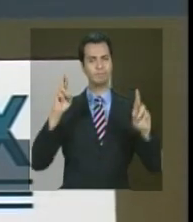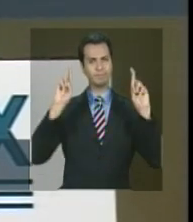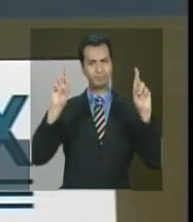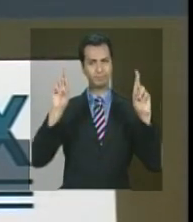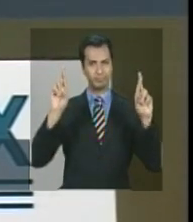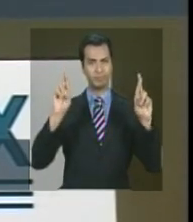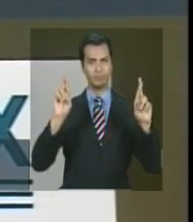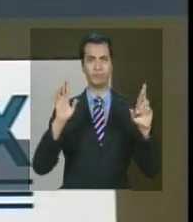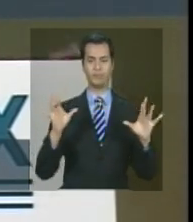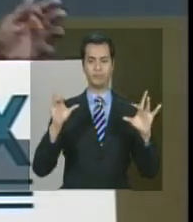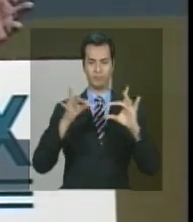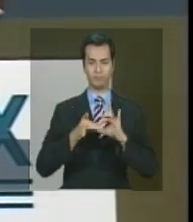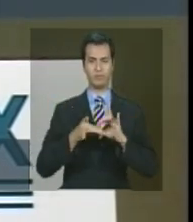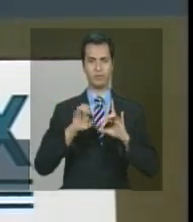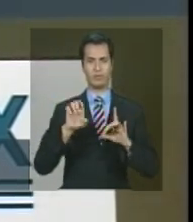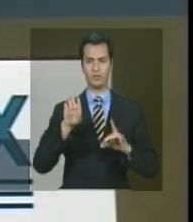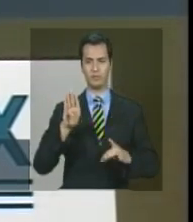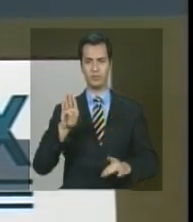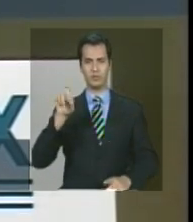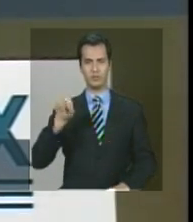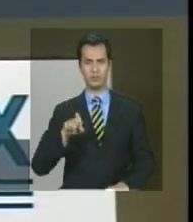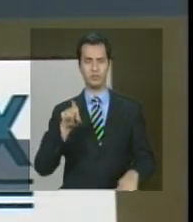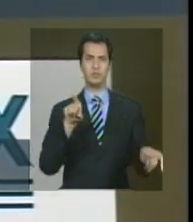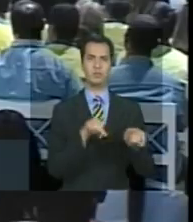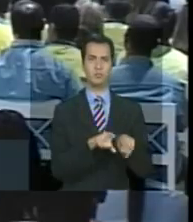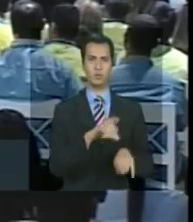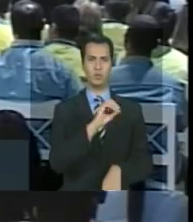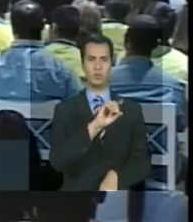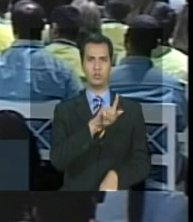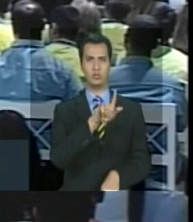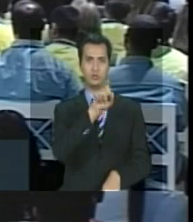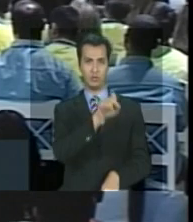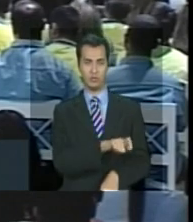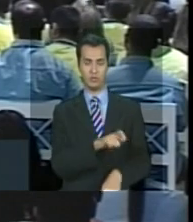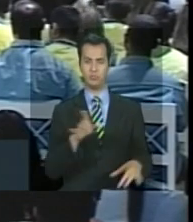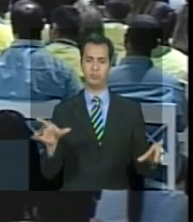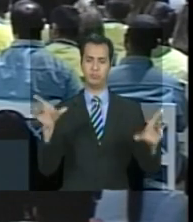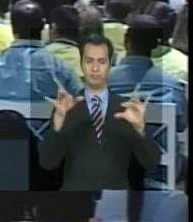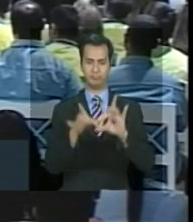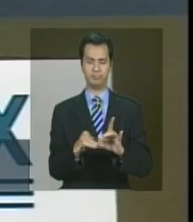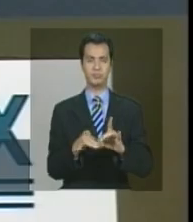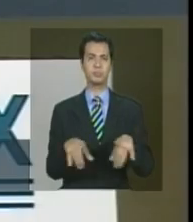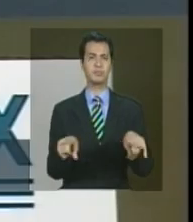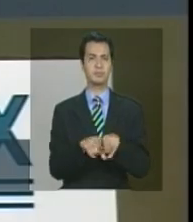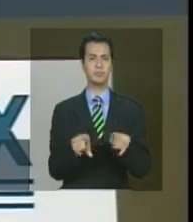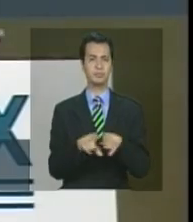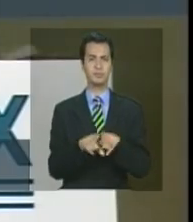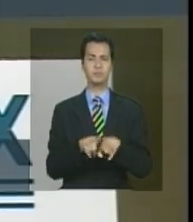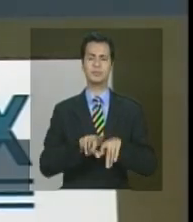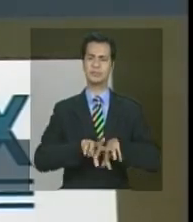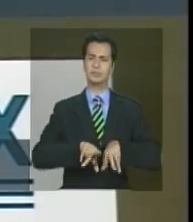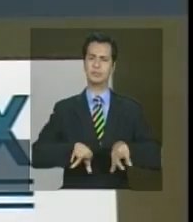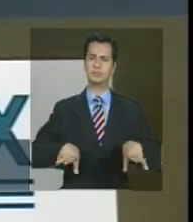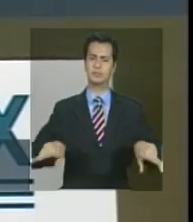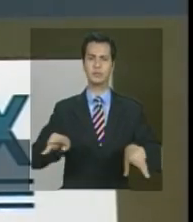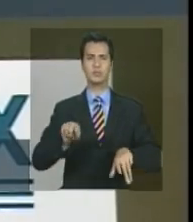a EBX e a OGX e os diferentes segmentos do país sejam as